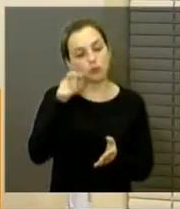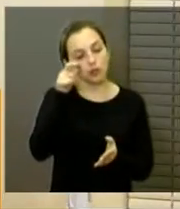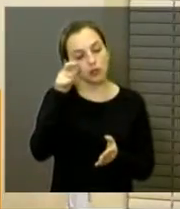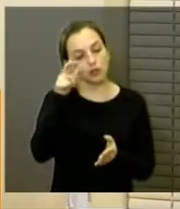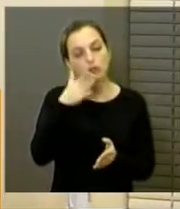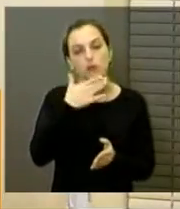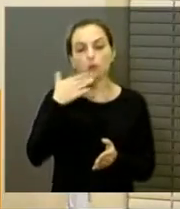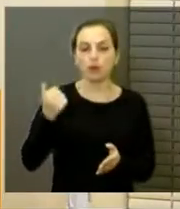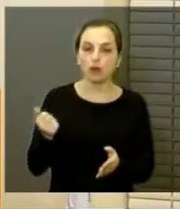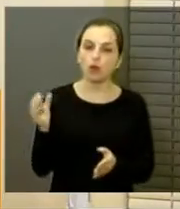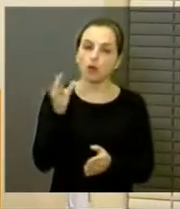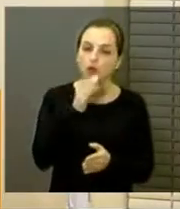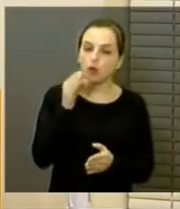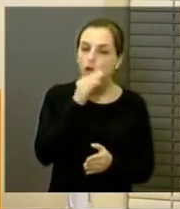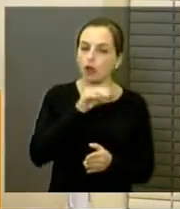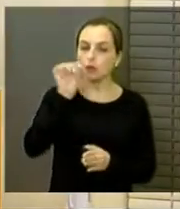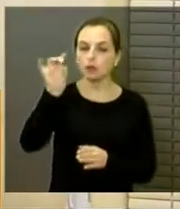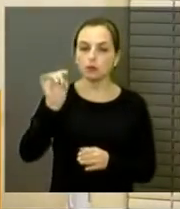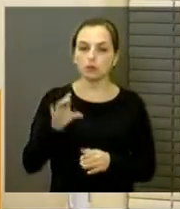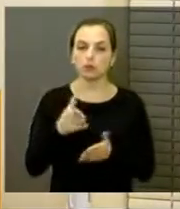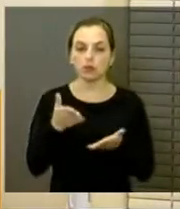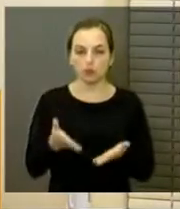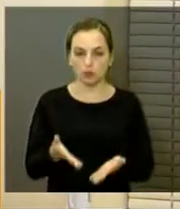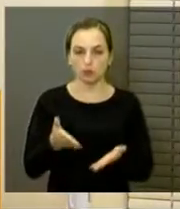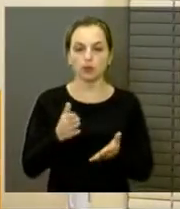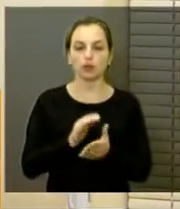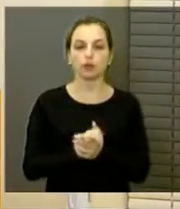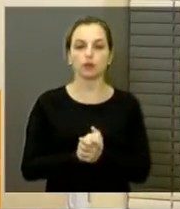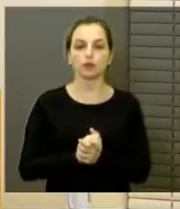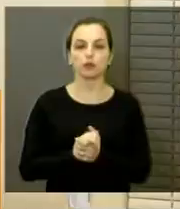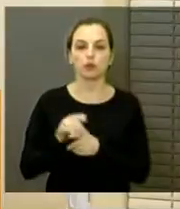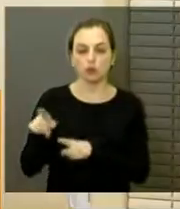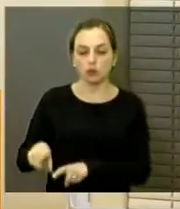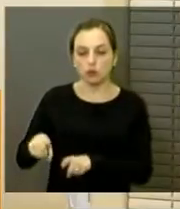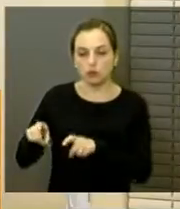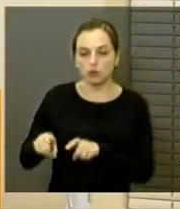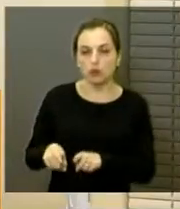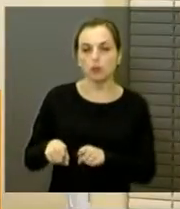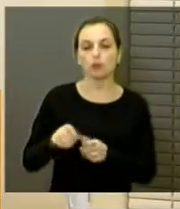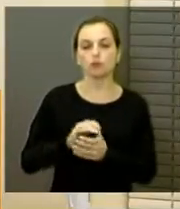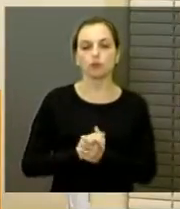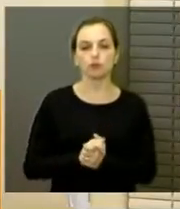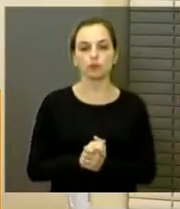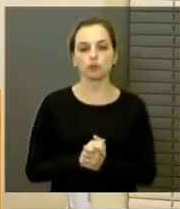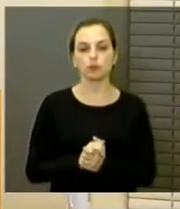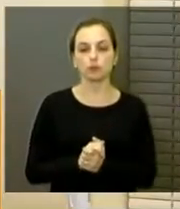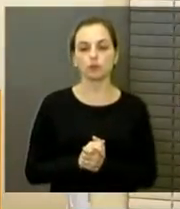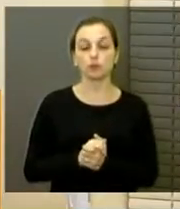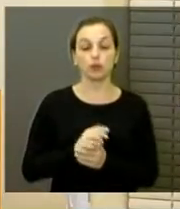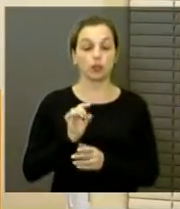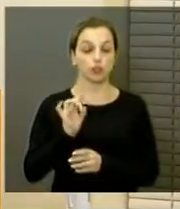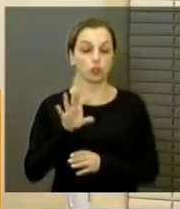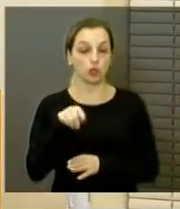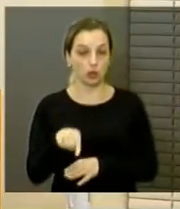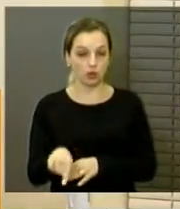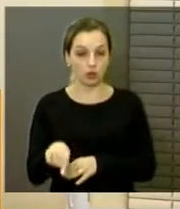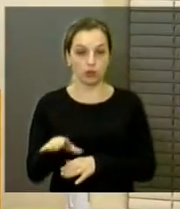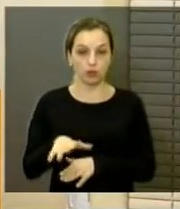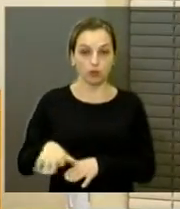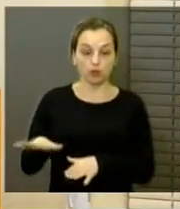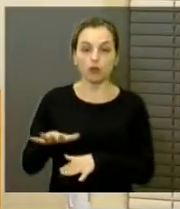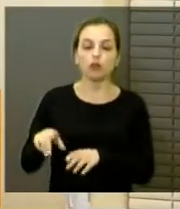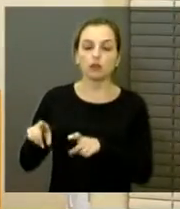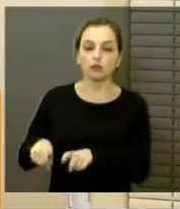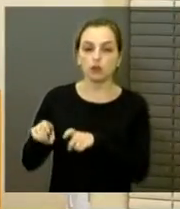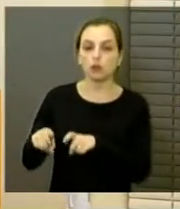mais rápida e especial das pontes que estão no assentamento Monte Alegre. E não só do assentamento Monte Alegre,